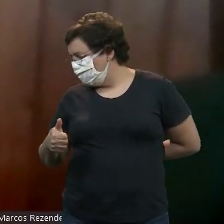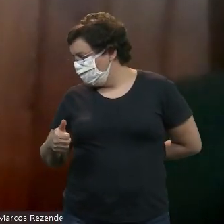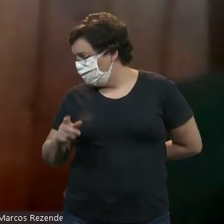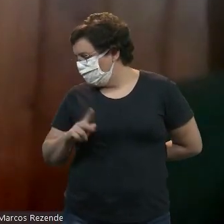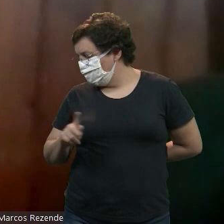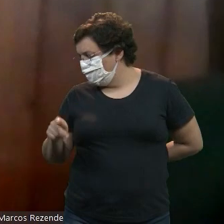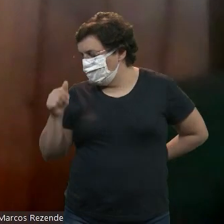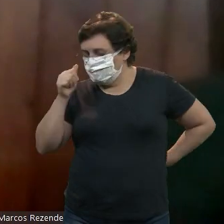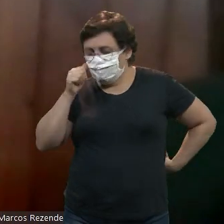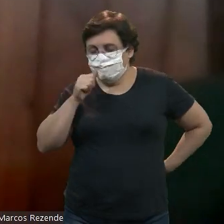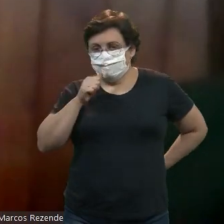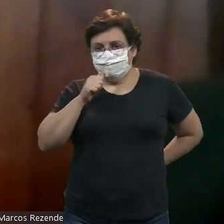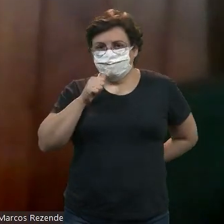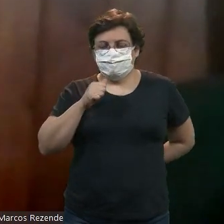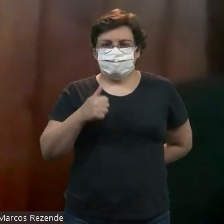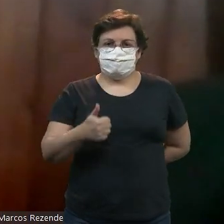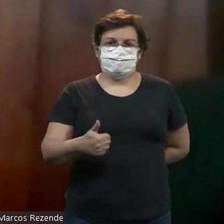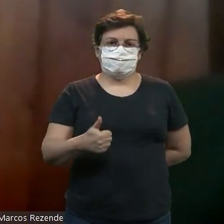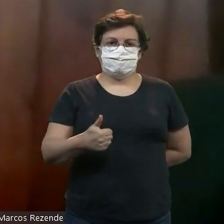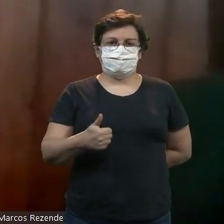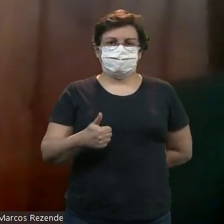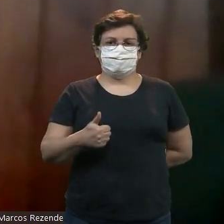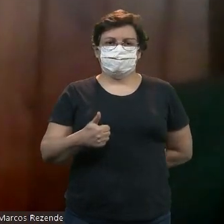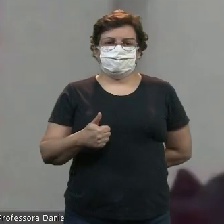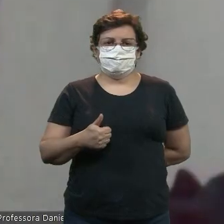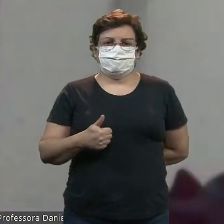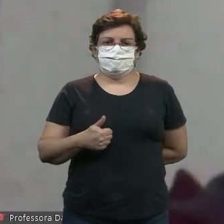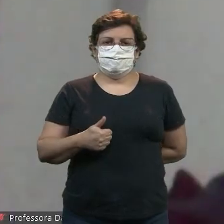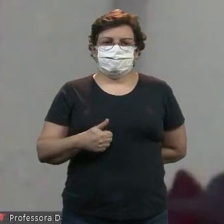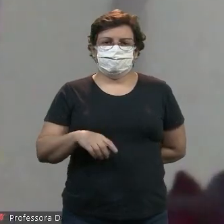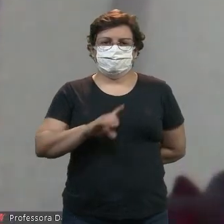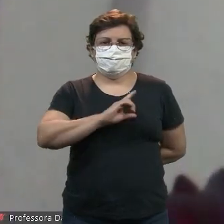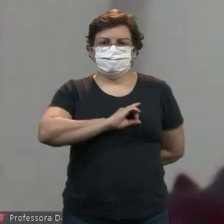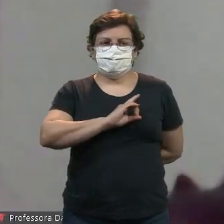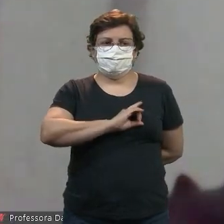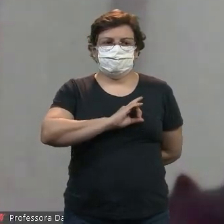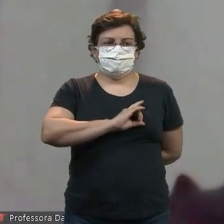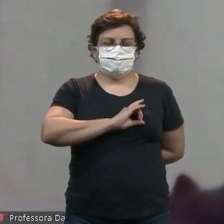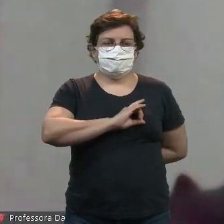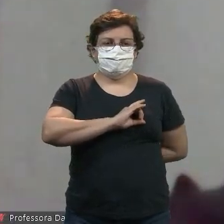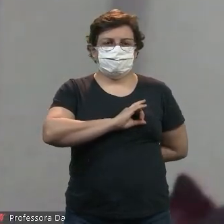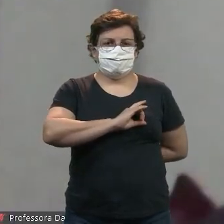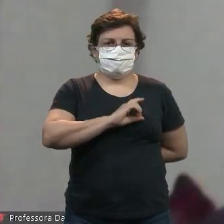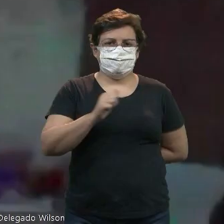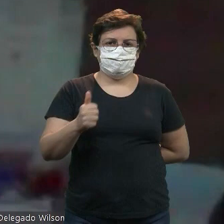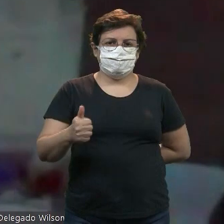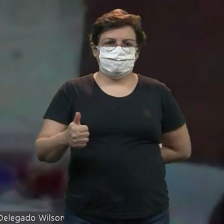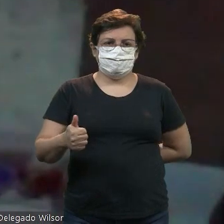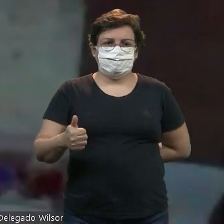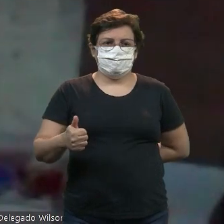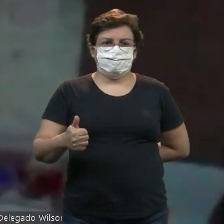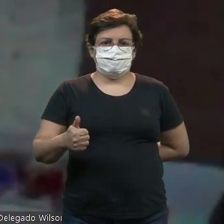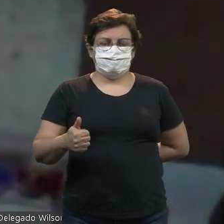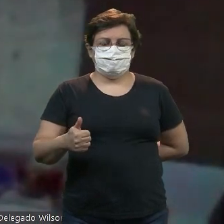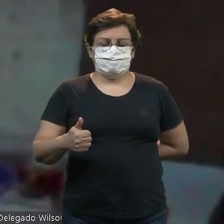Vereadora professora Daniela. Sim. Vereador delegado Wilson Damasceno. Sim.